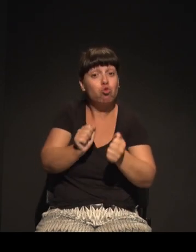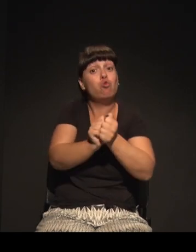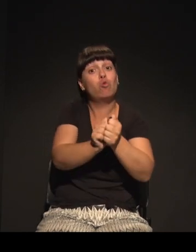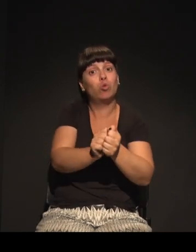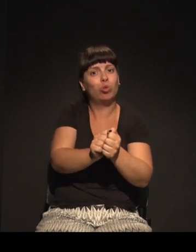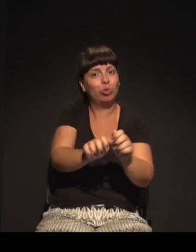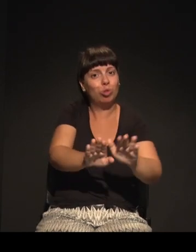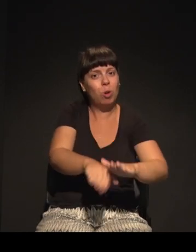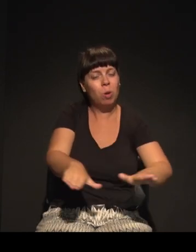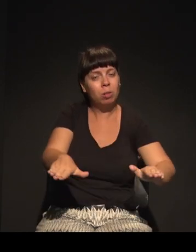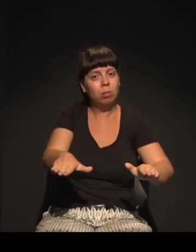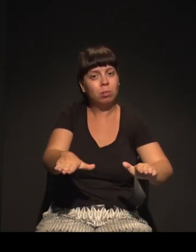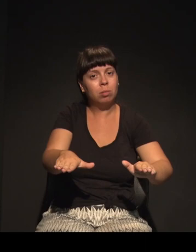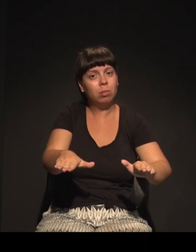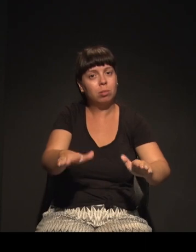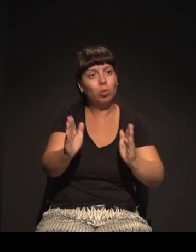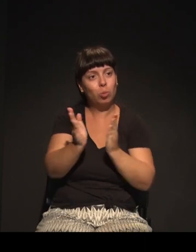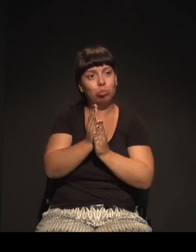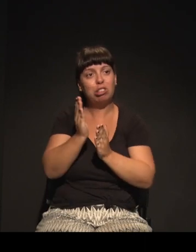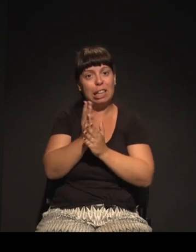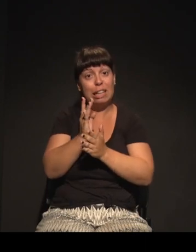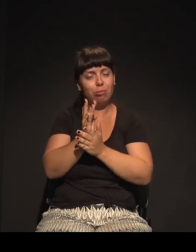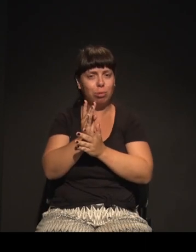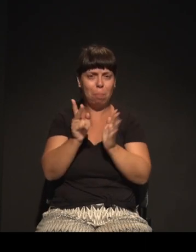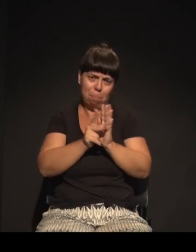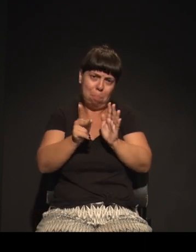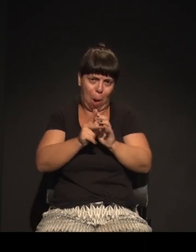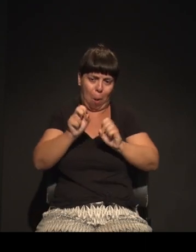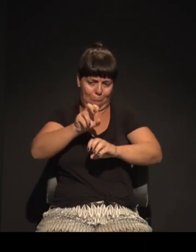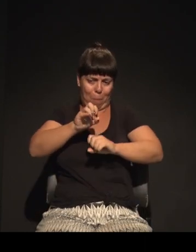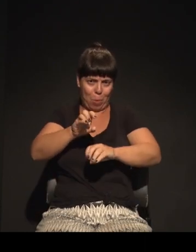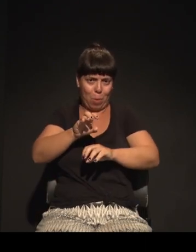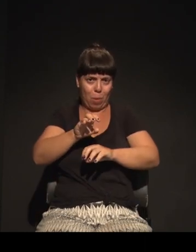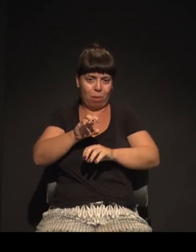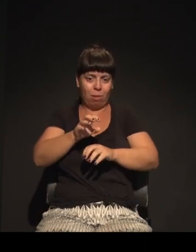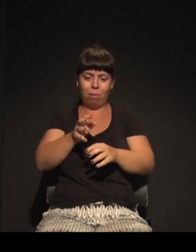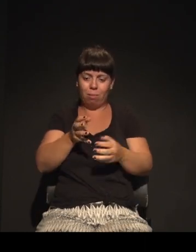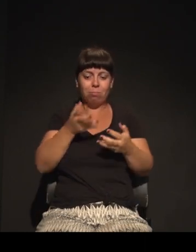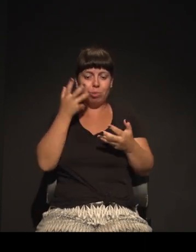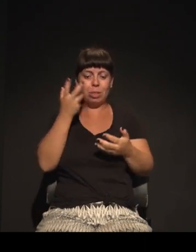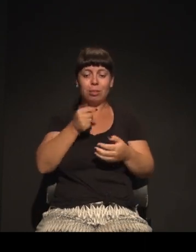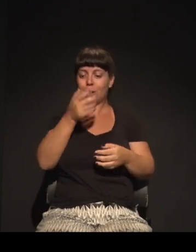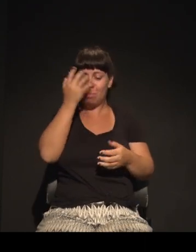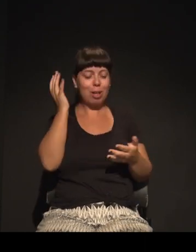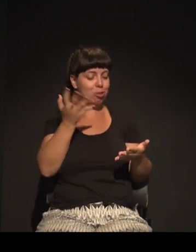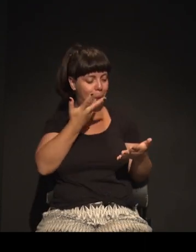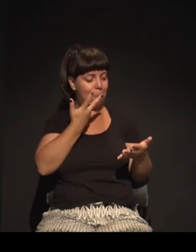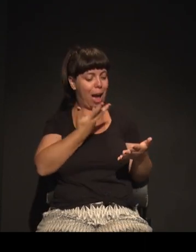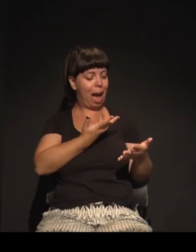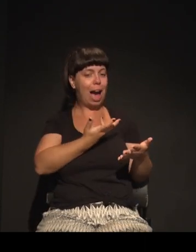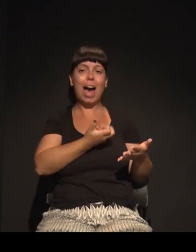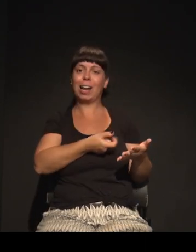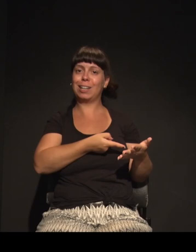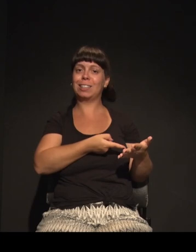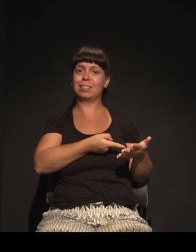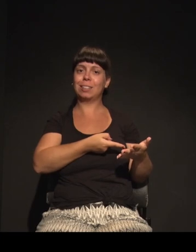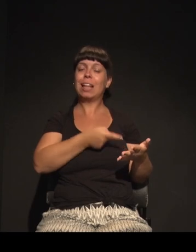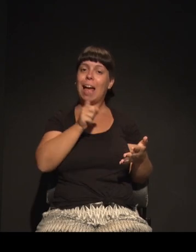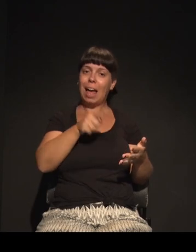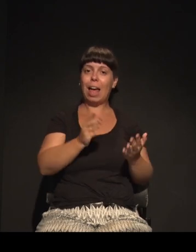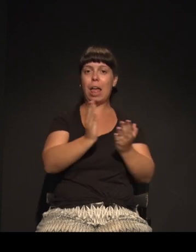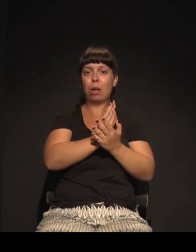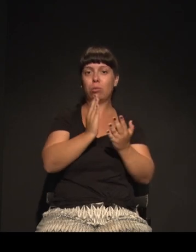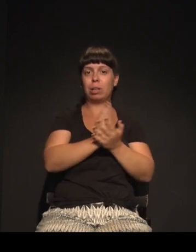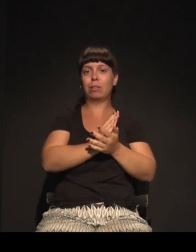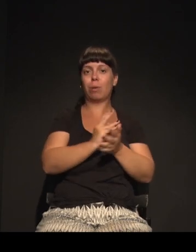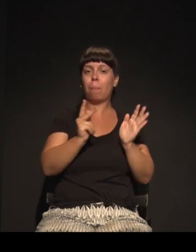assim didático bem bonito daí todo mundo achou maravilhoso falei poxa agora eu vou ter um livro né de da tyco pelo